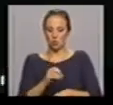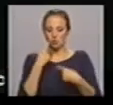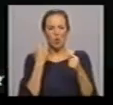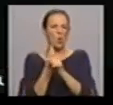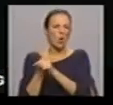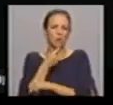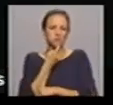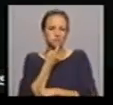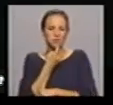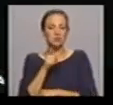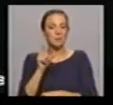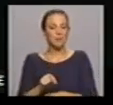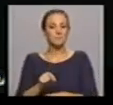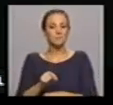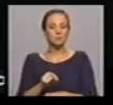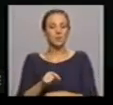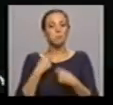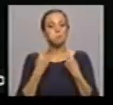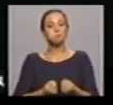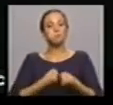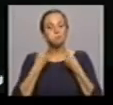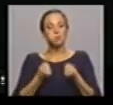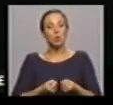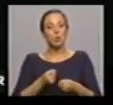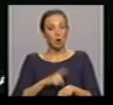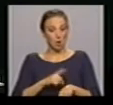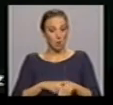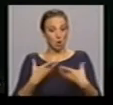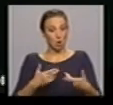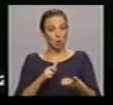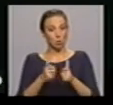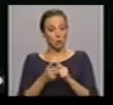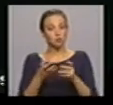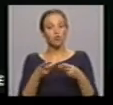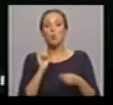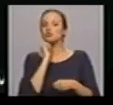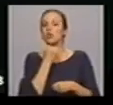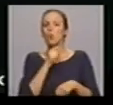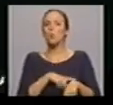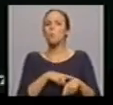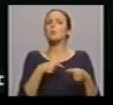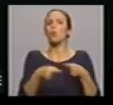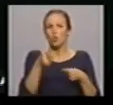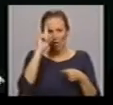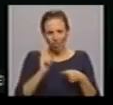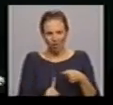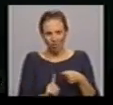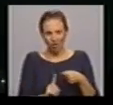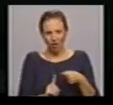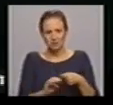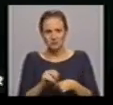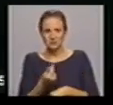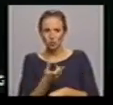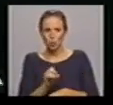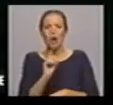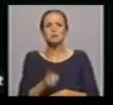luas. Não conseguiu ainda, para já, resolver o mistério de qual é o período, qual é o dia, qual é a duração do dia de Saturno,